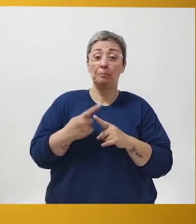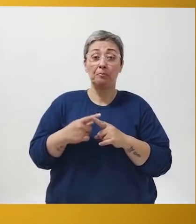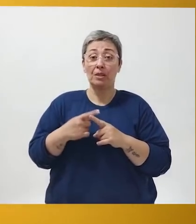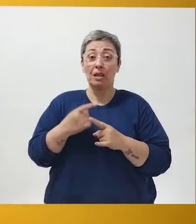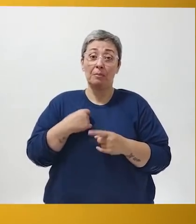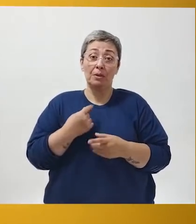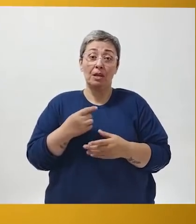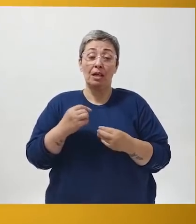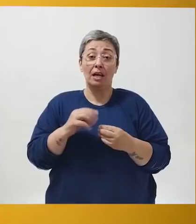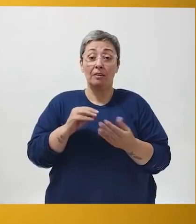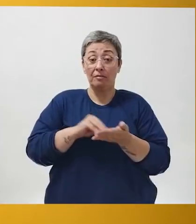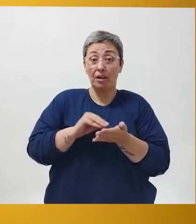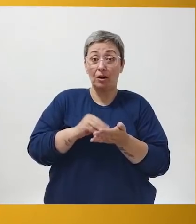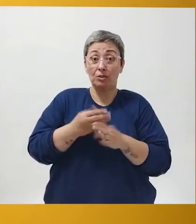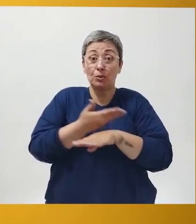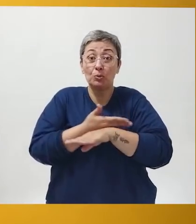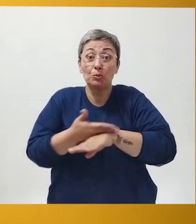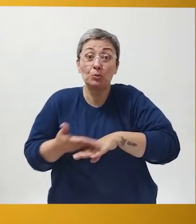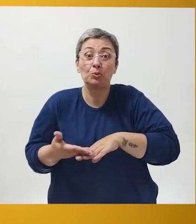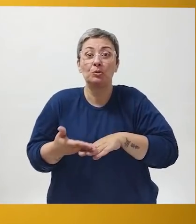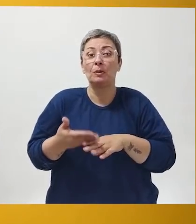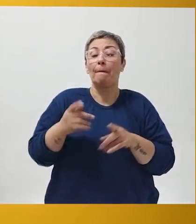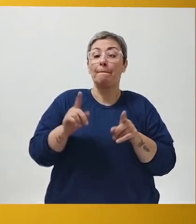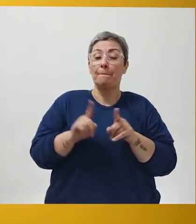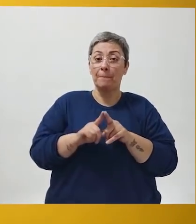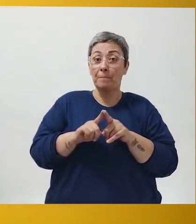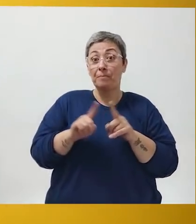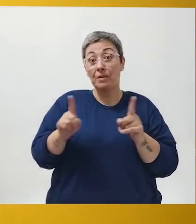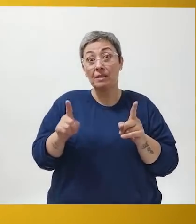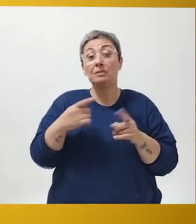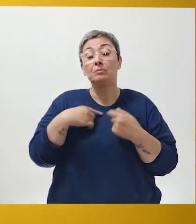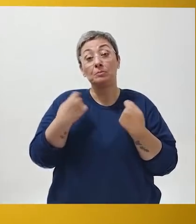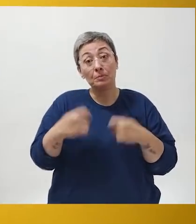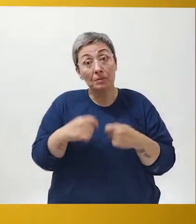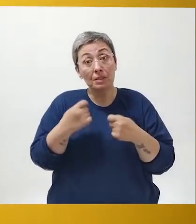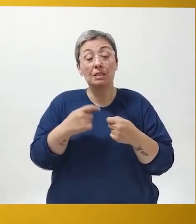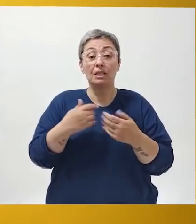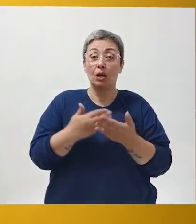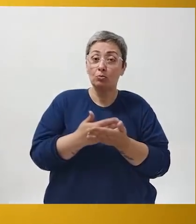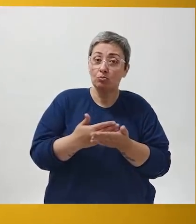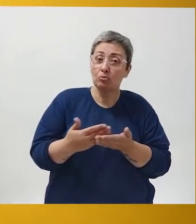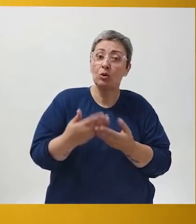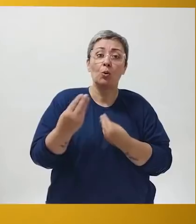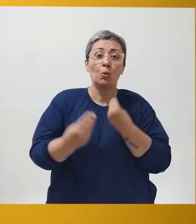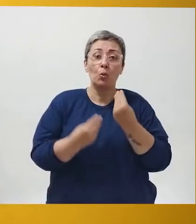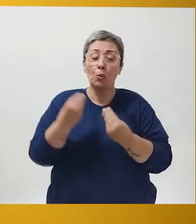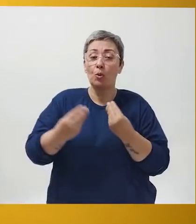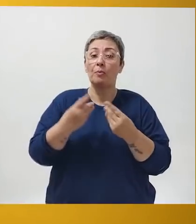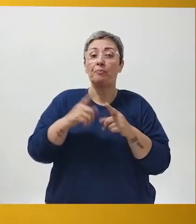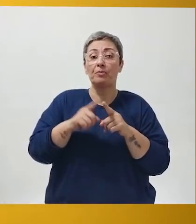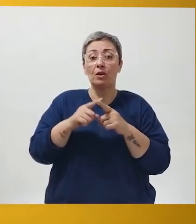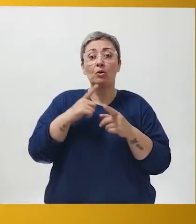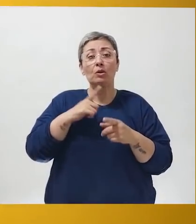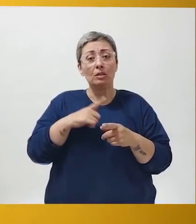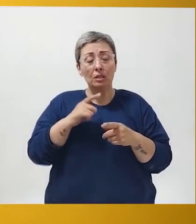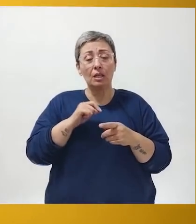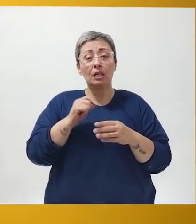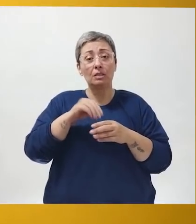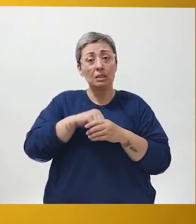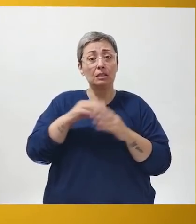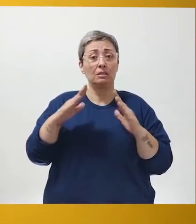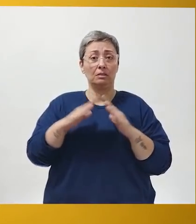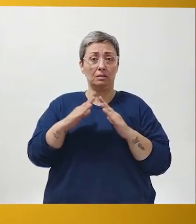junto com a criança, a importância dessa interação social, né, que muitas vezes a gente entrega o brinquedo para a criança, ela fica